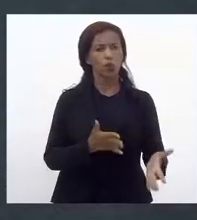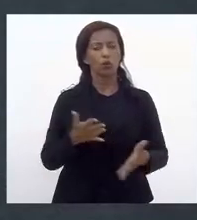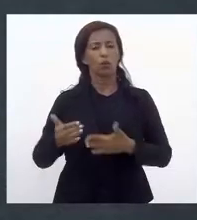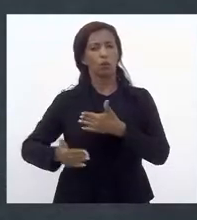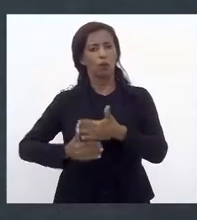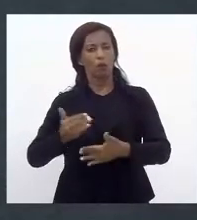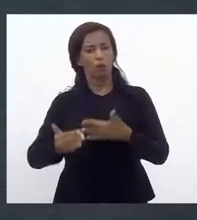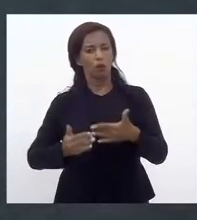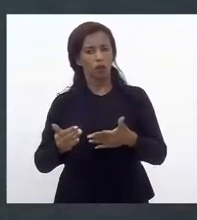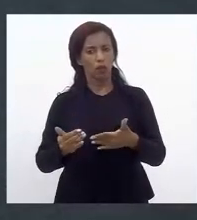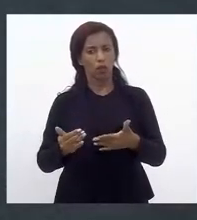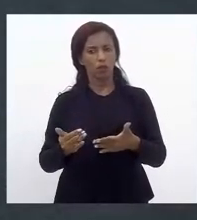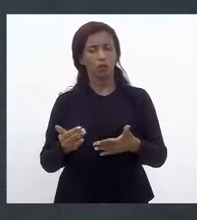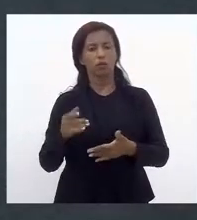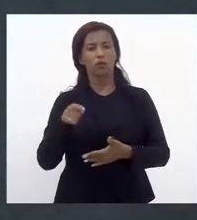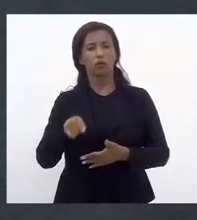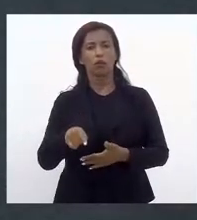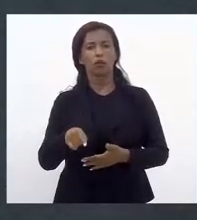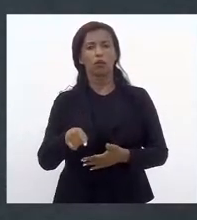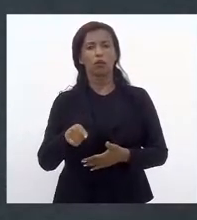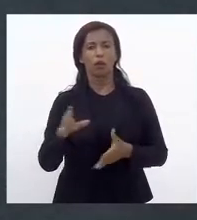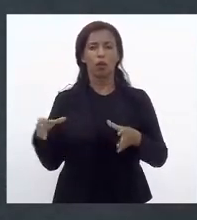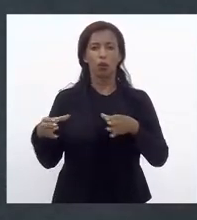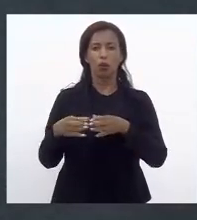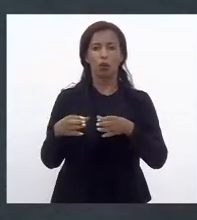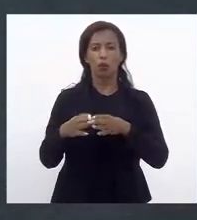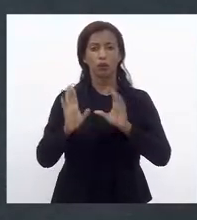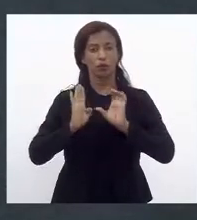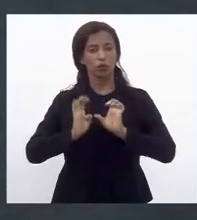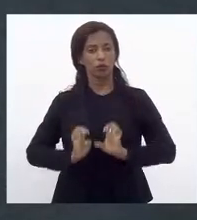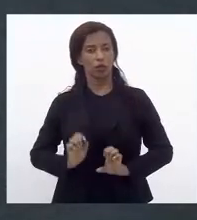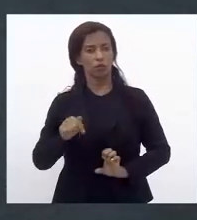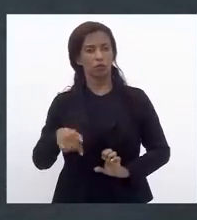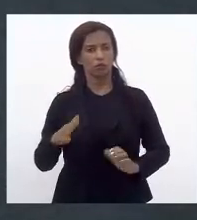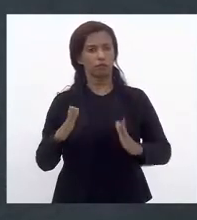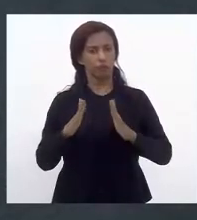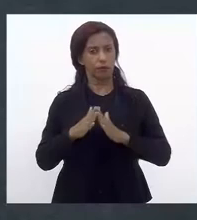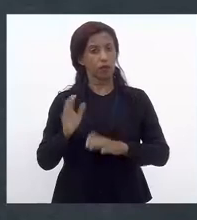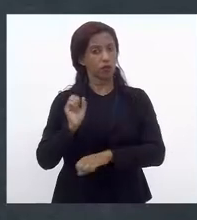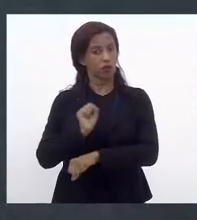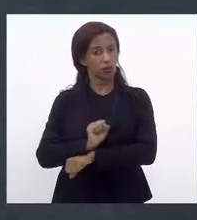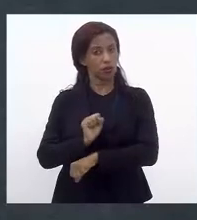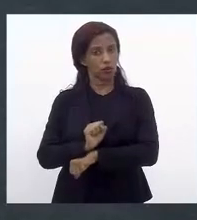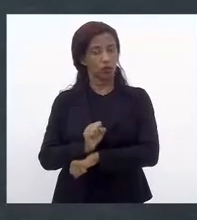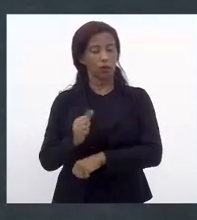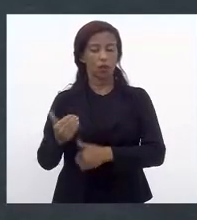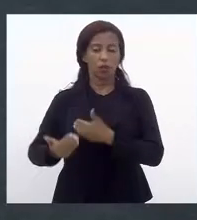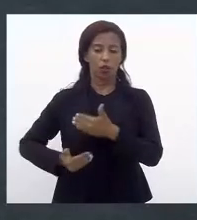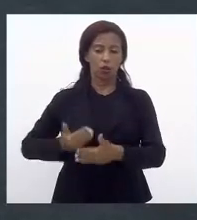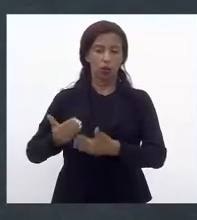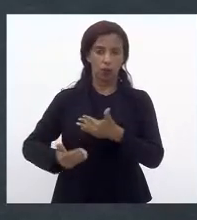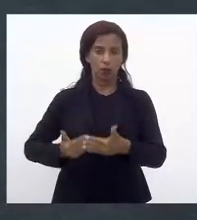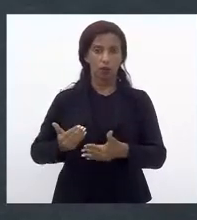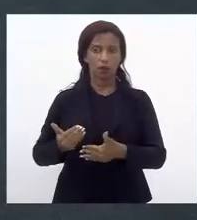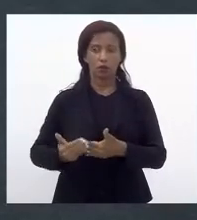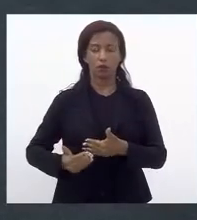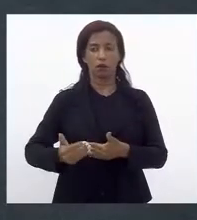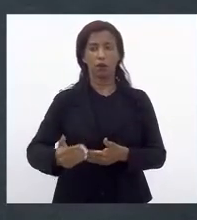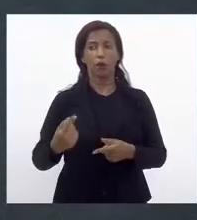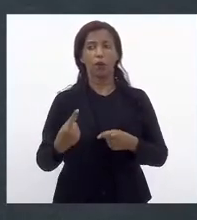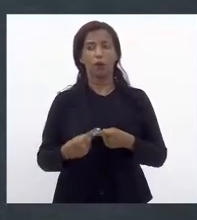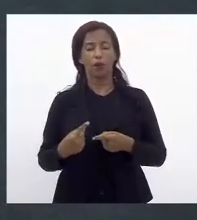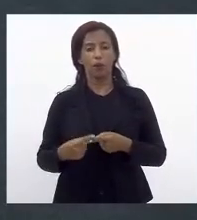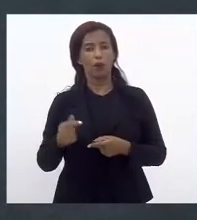processo cabível na comissão de ética dessa casa e a gente espera que o processo vá adiante,